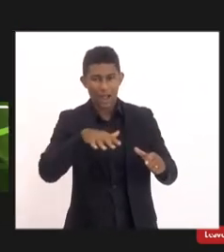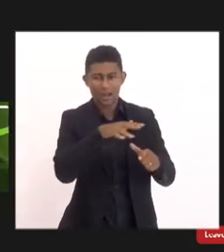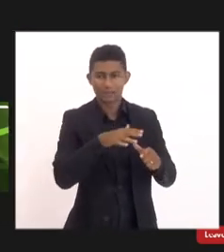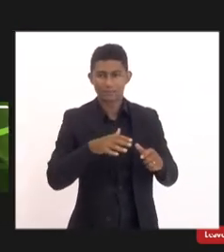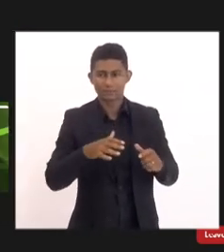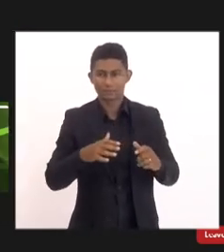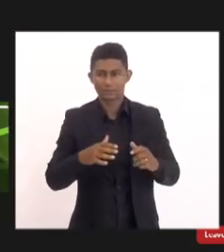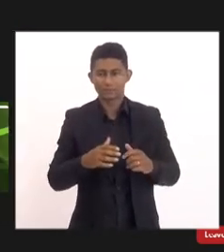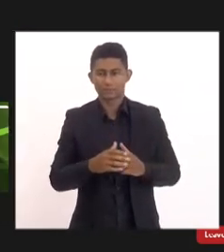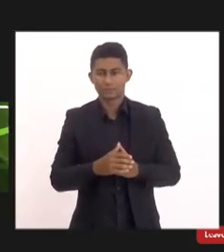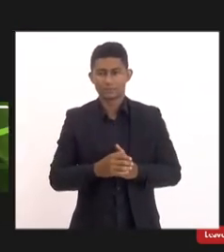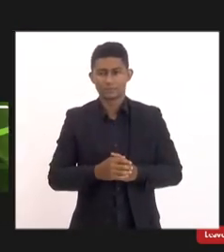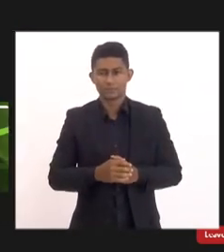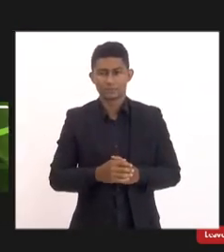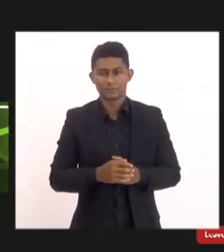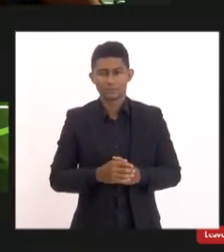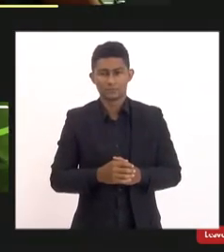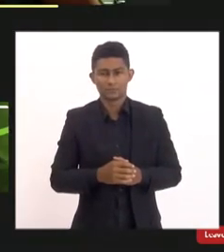acontece?